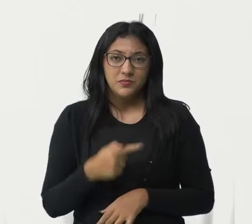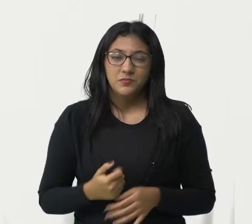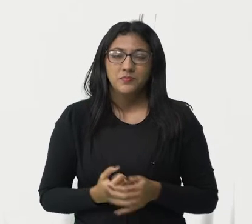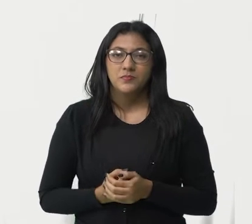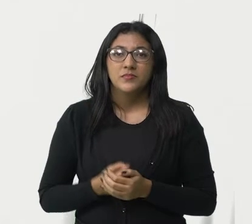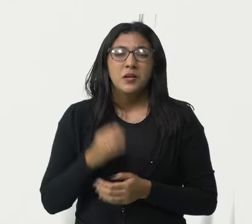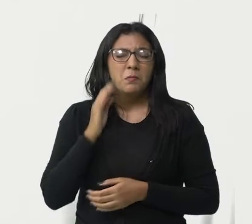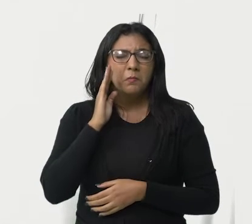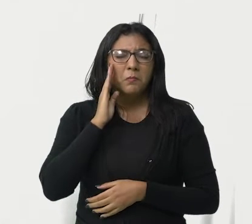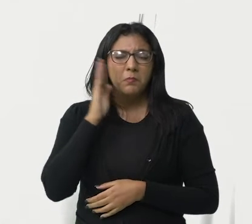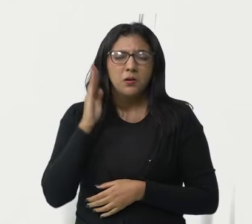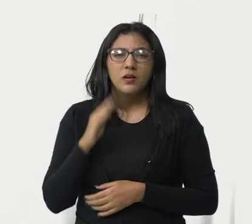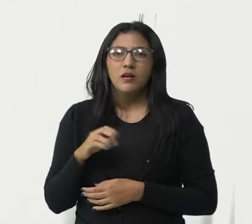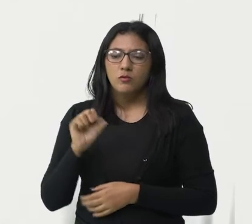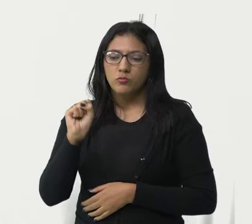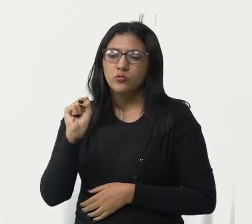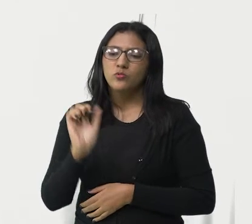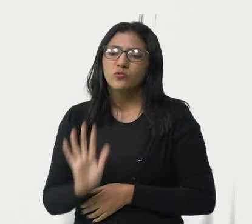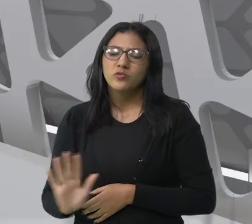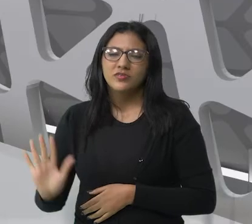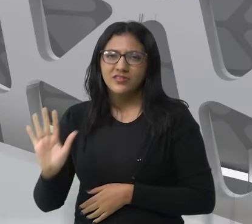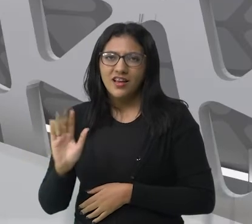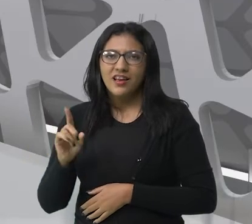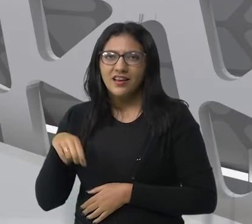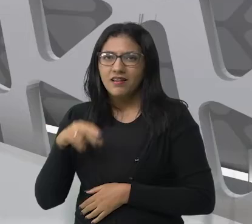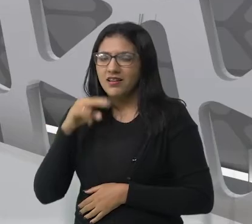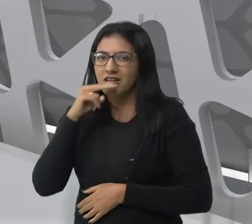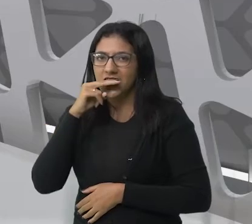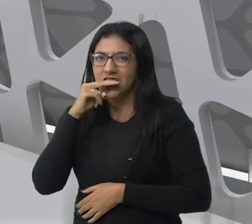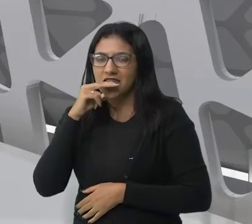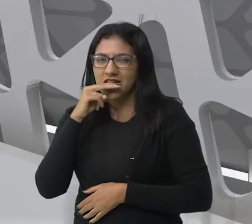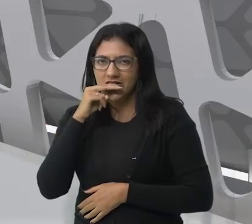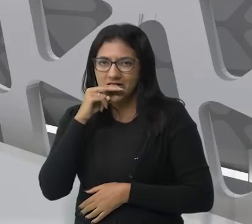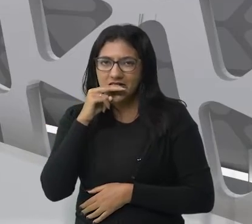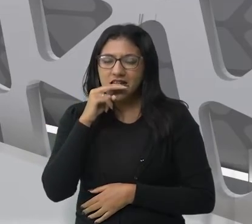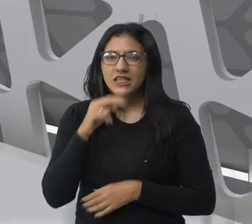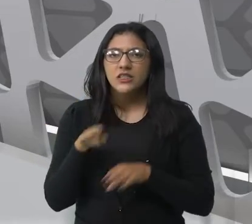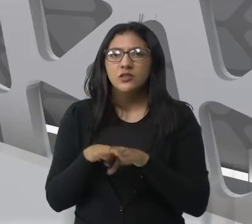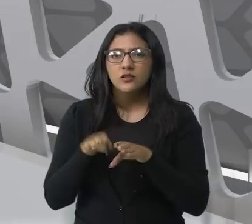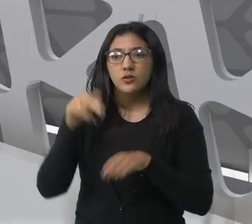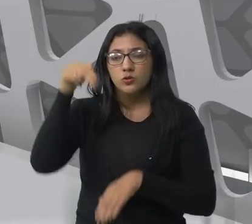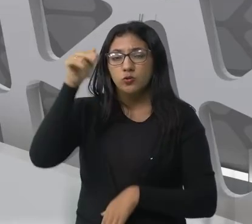no Sudeste, a pecuária que começa a ir para o mais interior